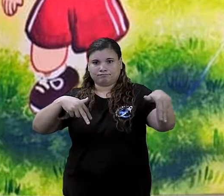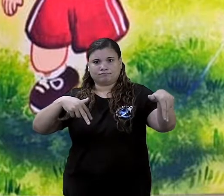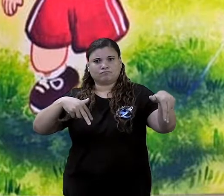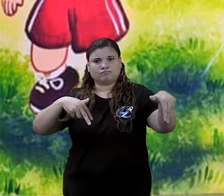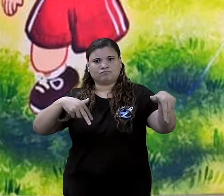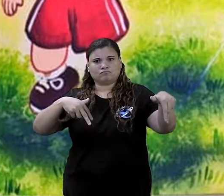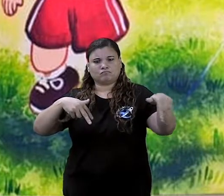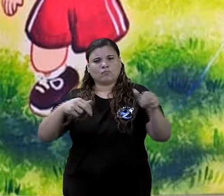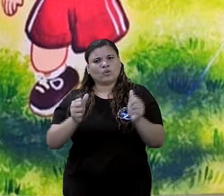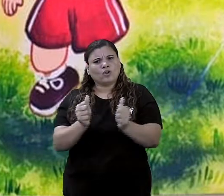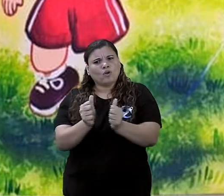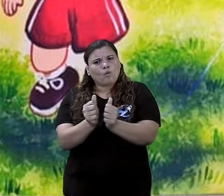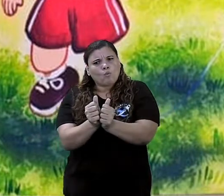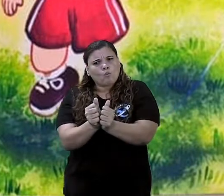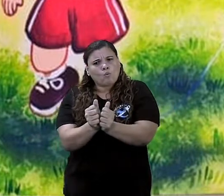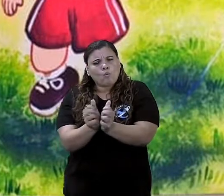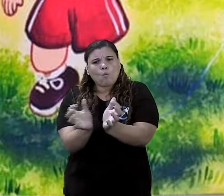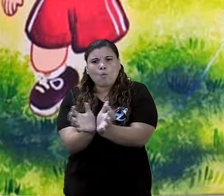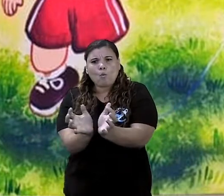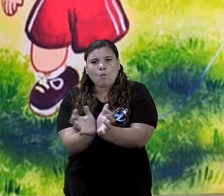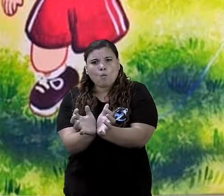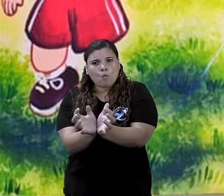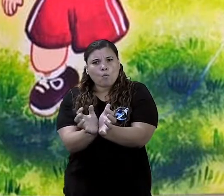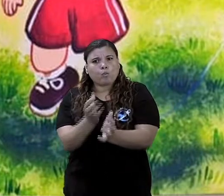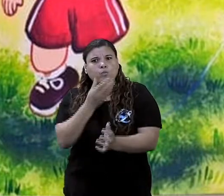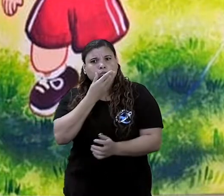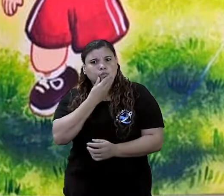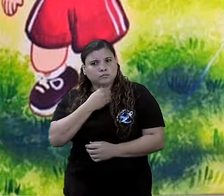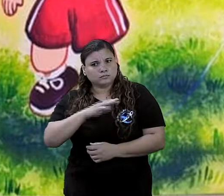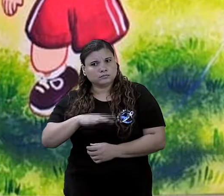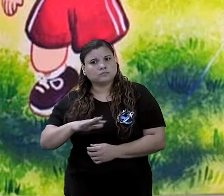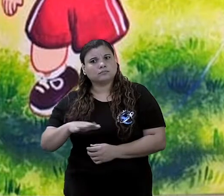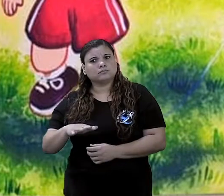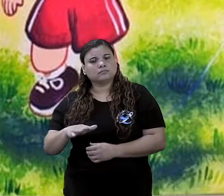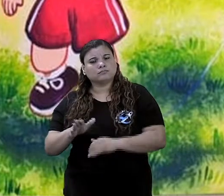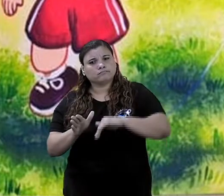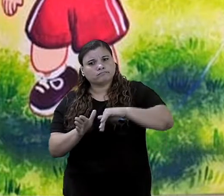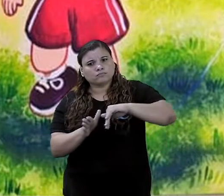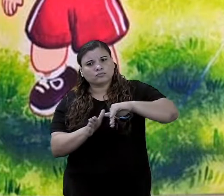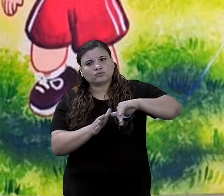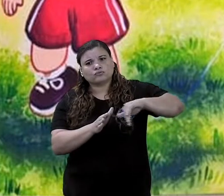distanciando e levou os outros meninos para o lado dele.